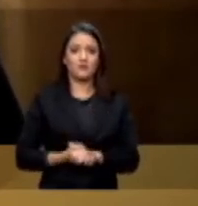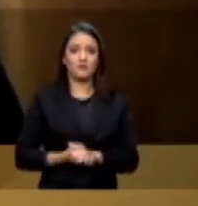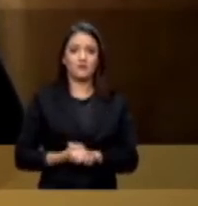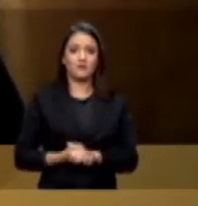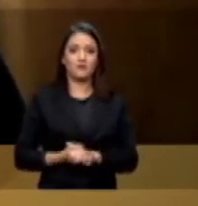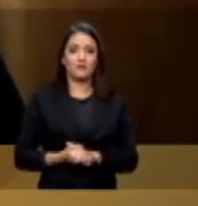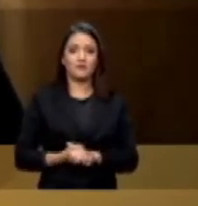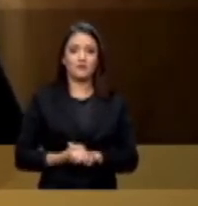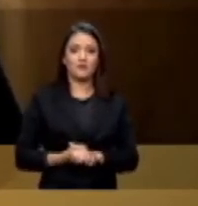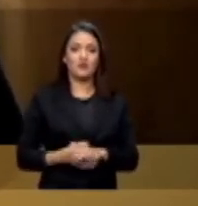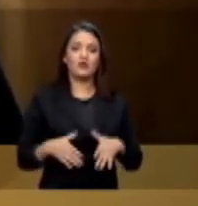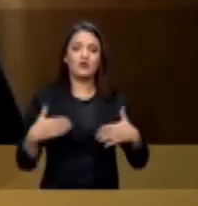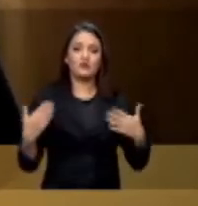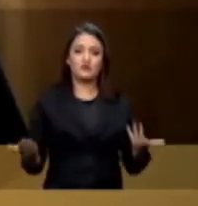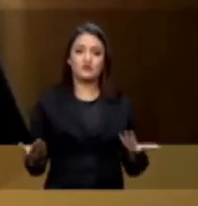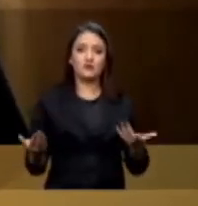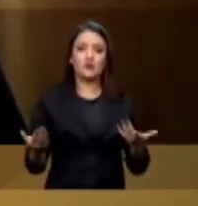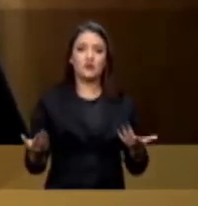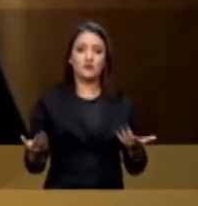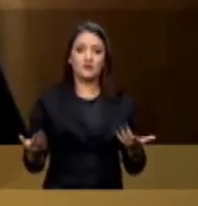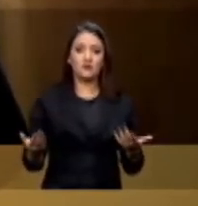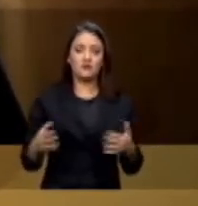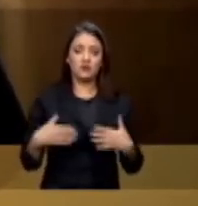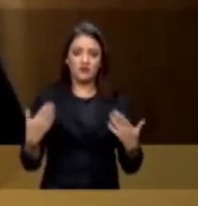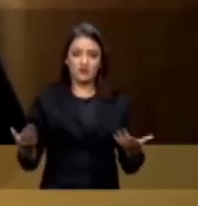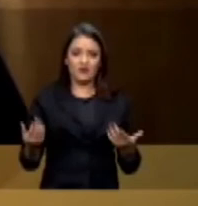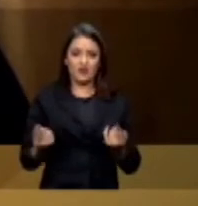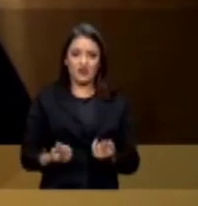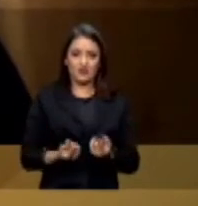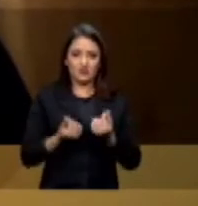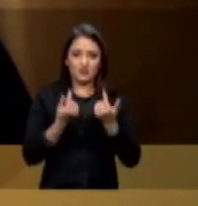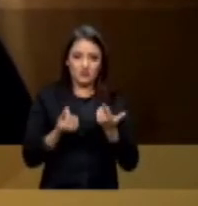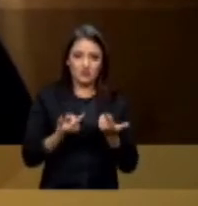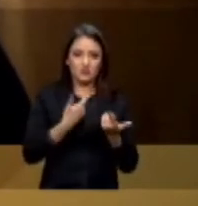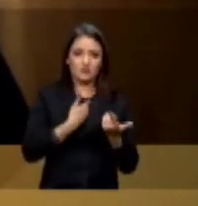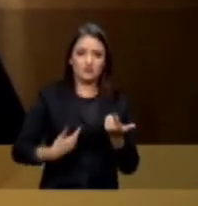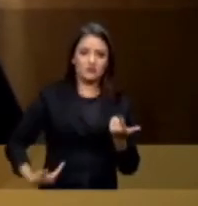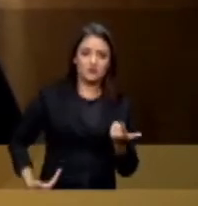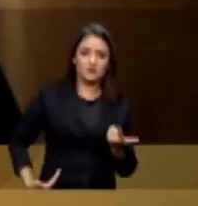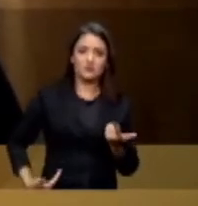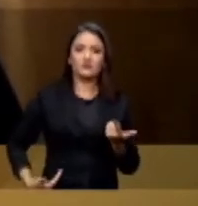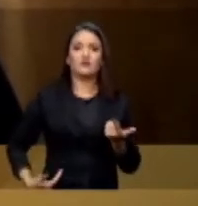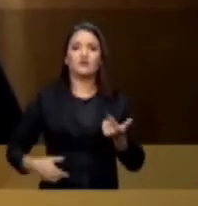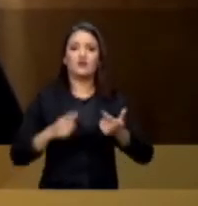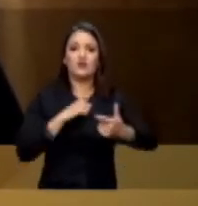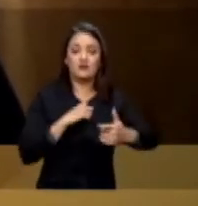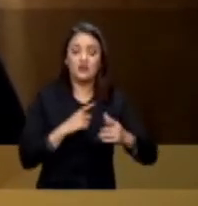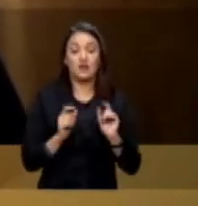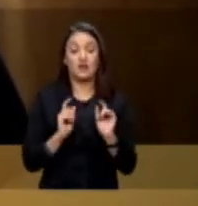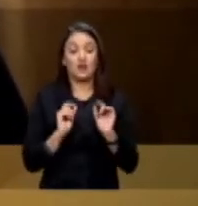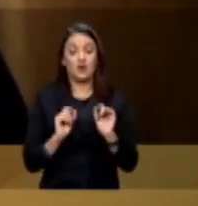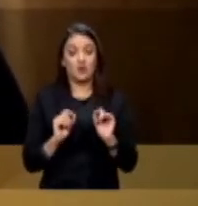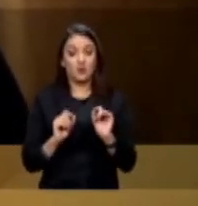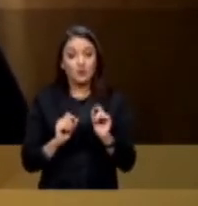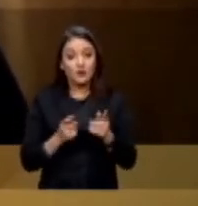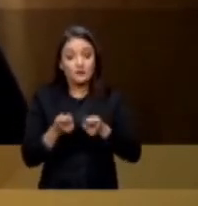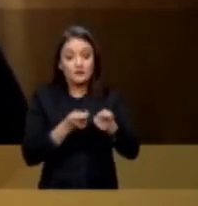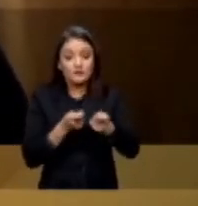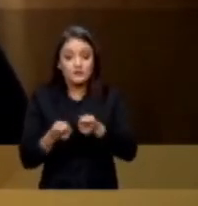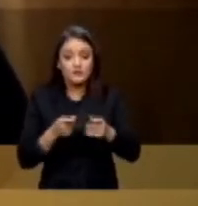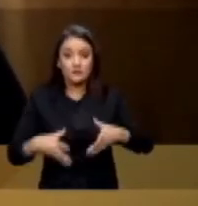recursos públicos, é sim possível ao legislador impor balizas a esses gastos. Todas